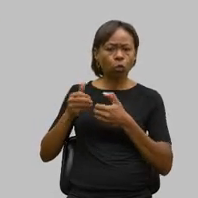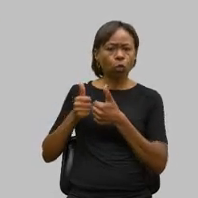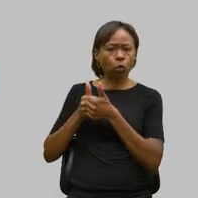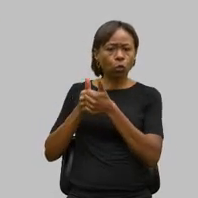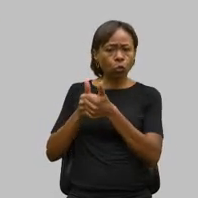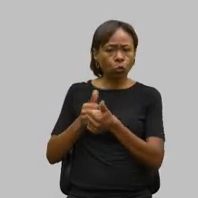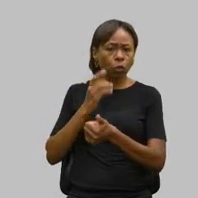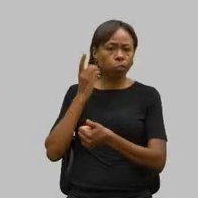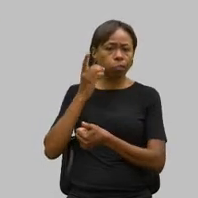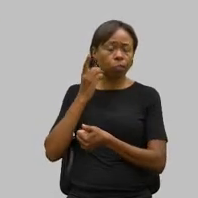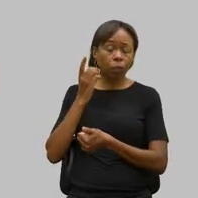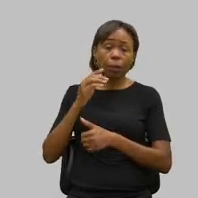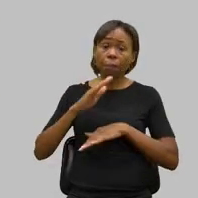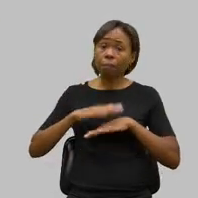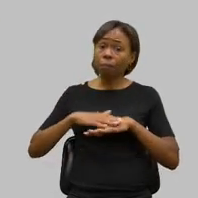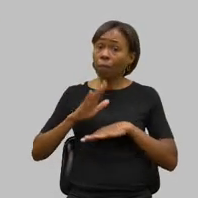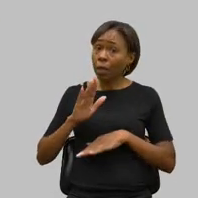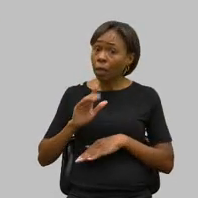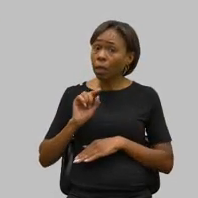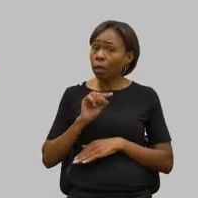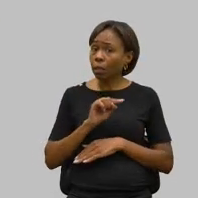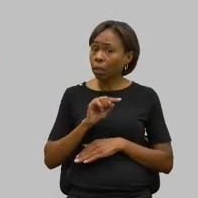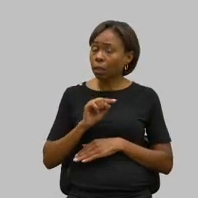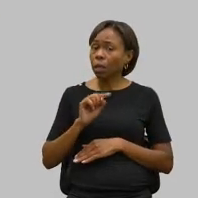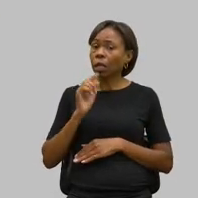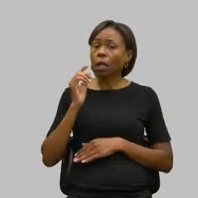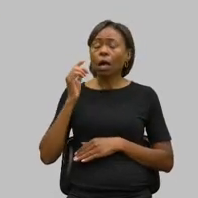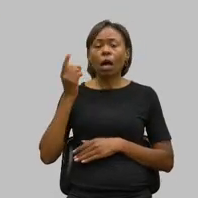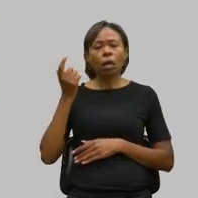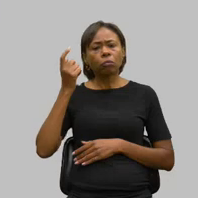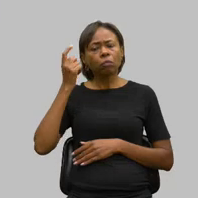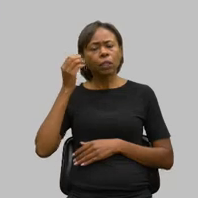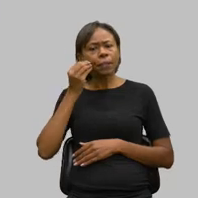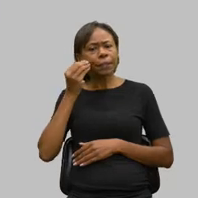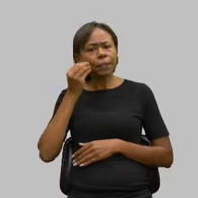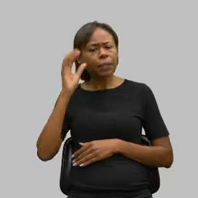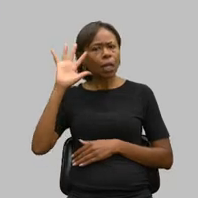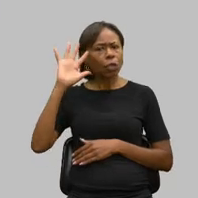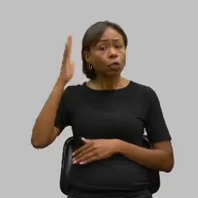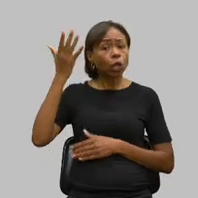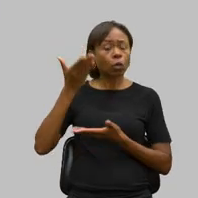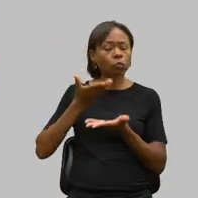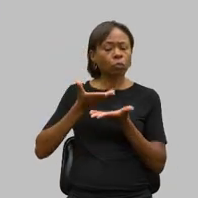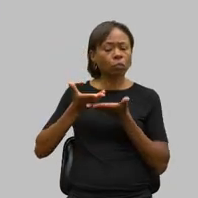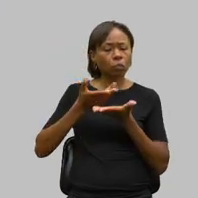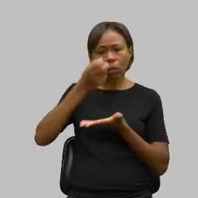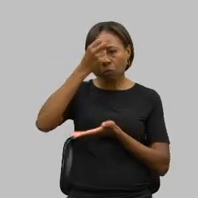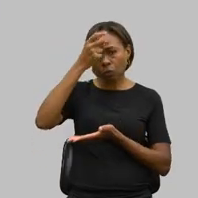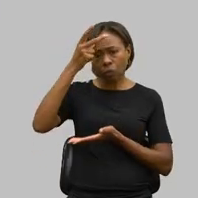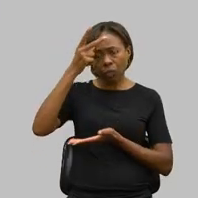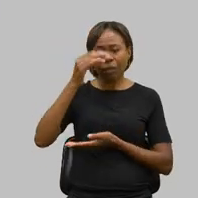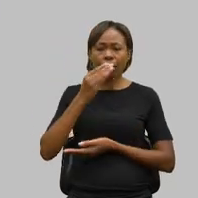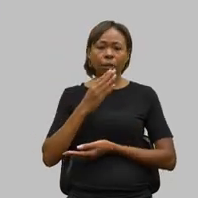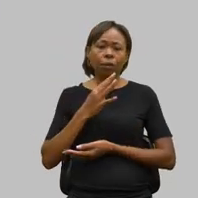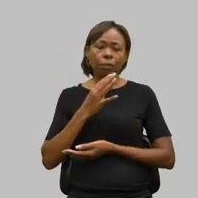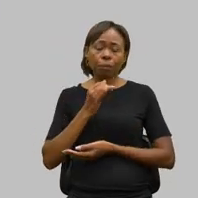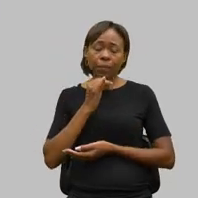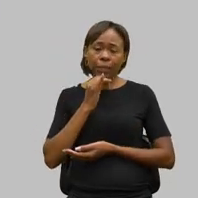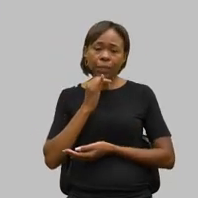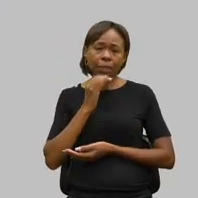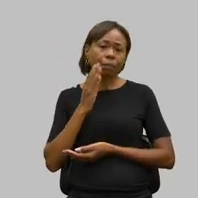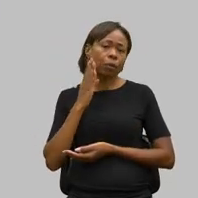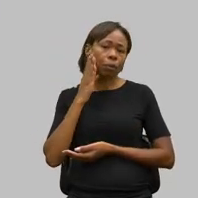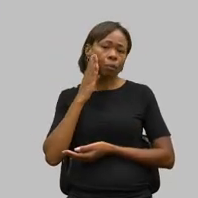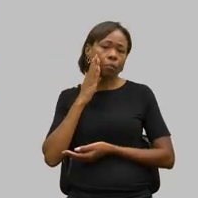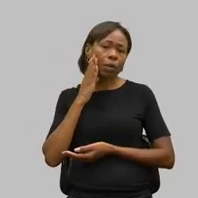isso, ele busca soluções dialogando com os próprios prefeitos. E vou dar aqui o exemplo do caso de Barbacena, cidade que eu nasci, que sou majoritário, que atuo.